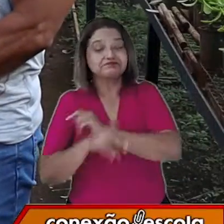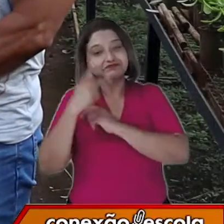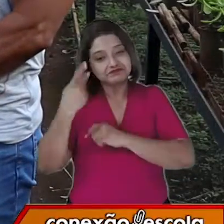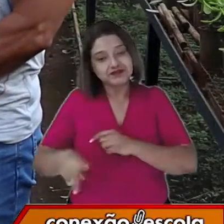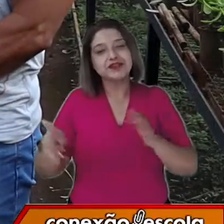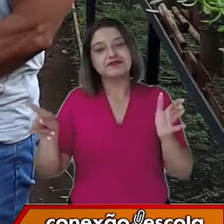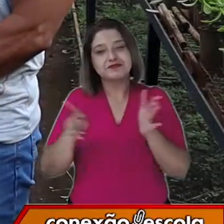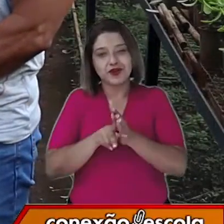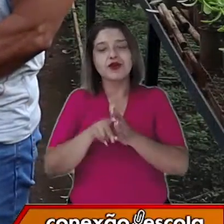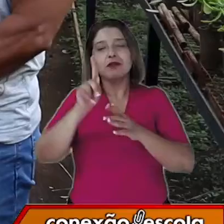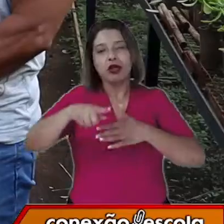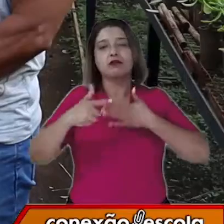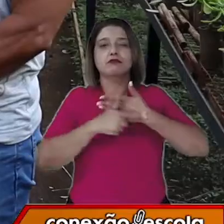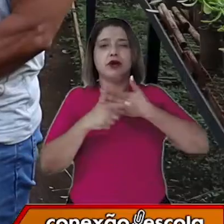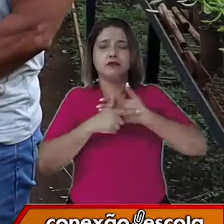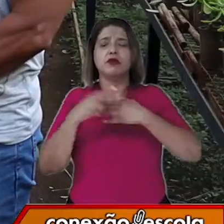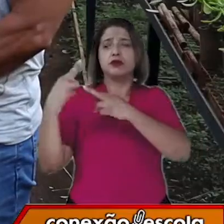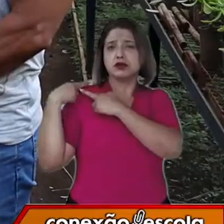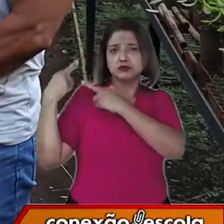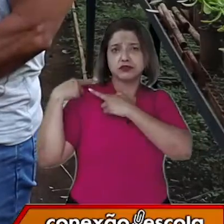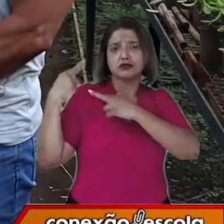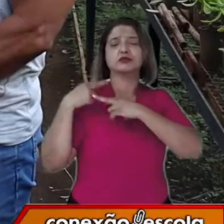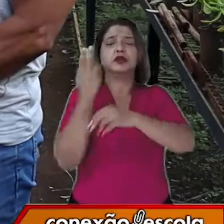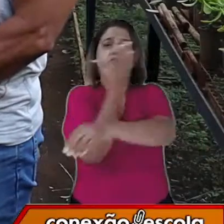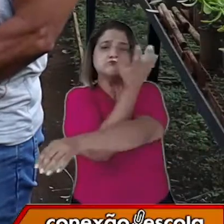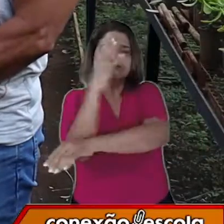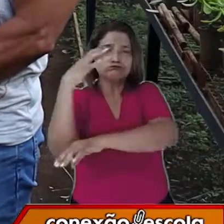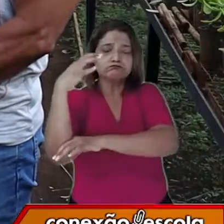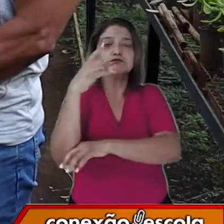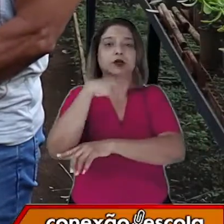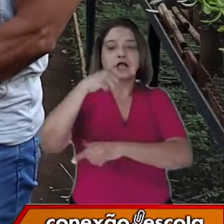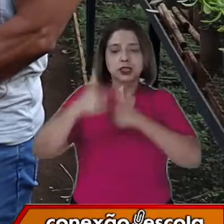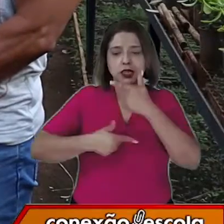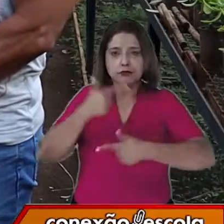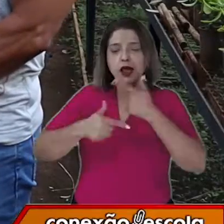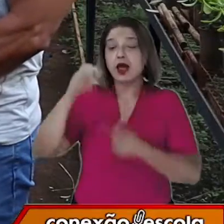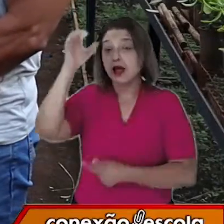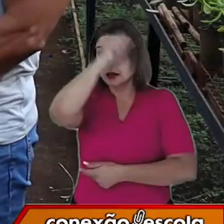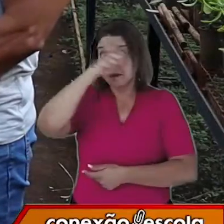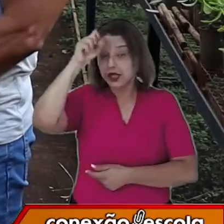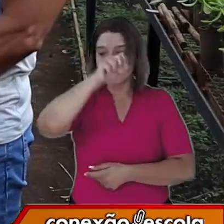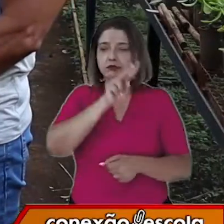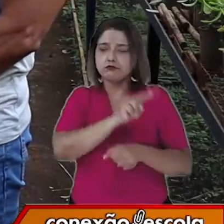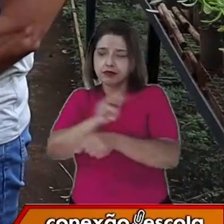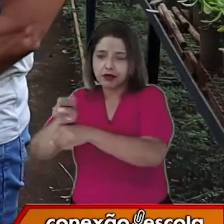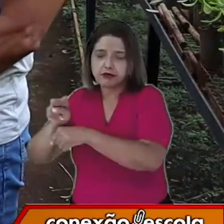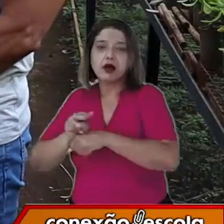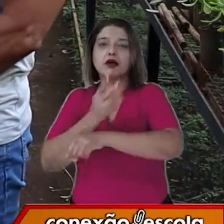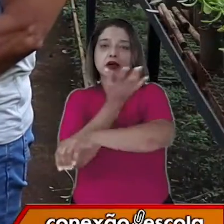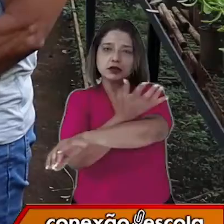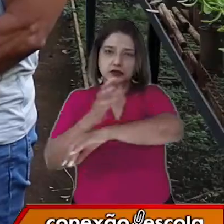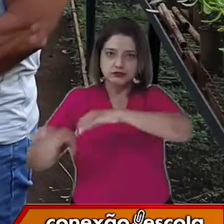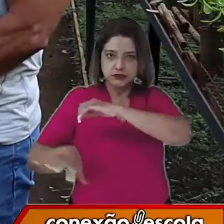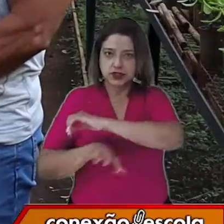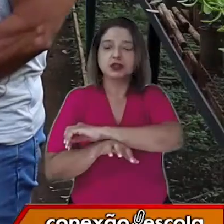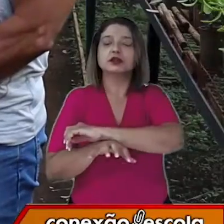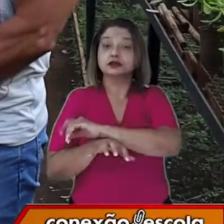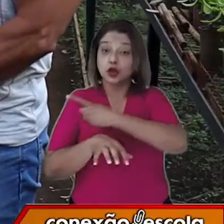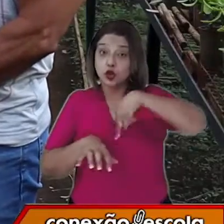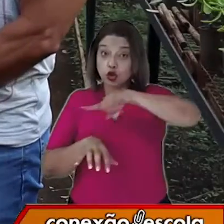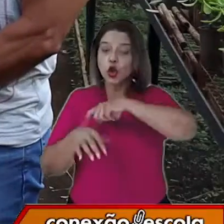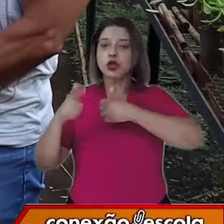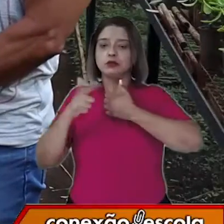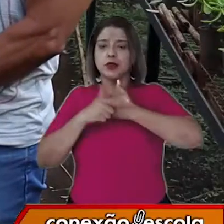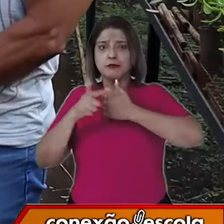Memorial do Cerrado. A gente trabalhar, aprender, a preservar, a cuidar do nosso meio ambiente, entender que a gente tem que fazer a